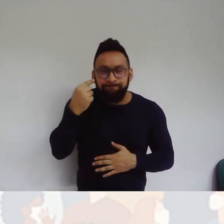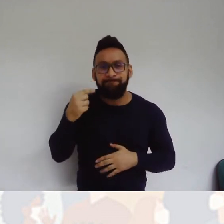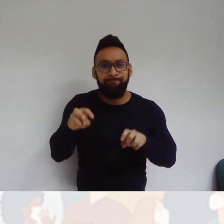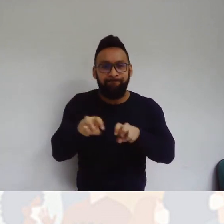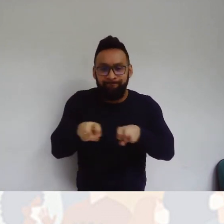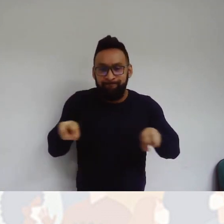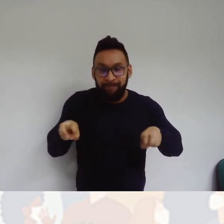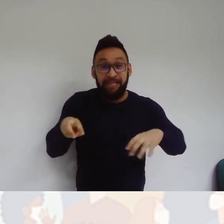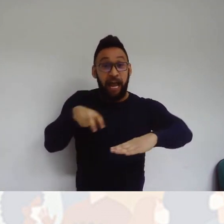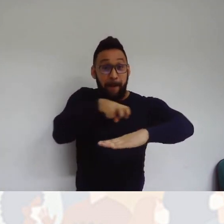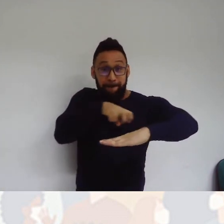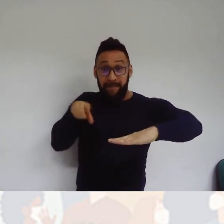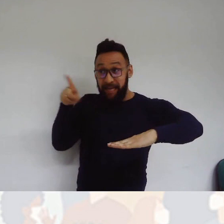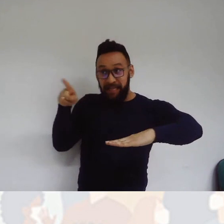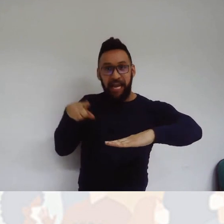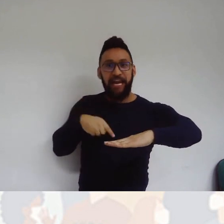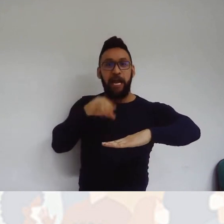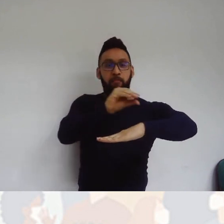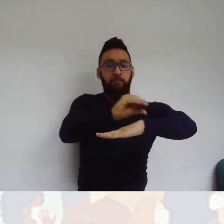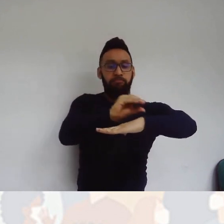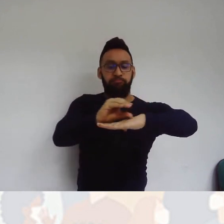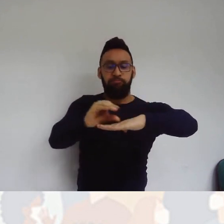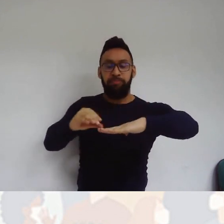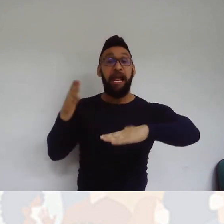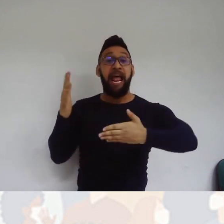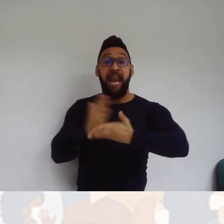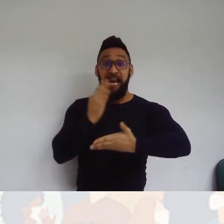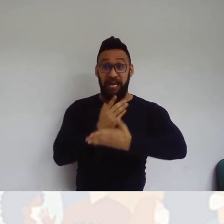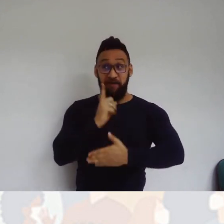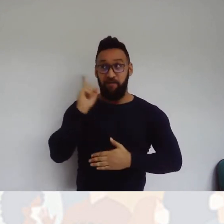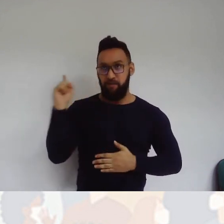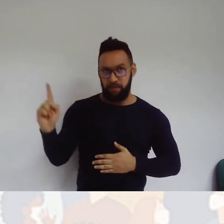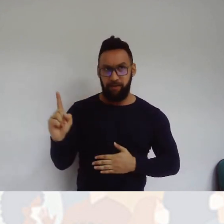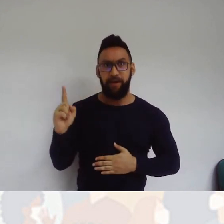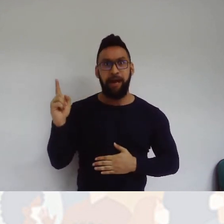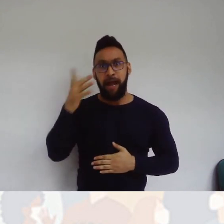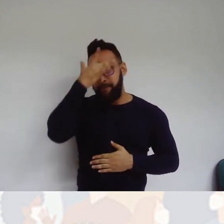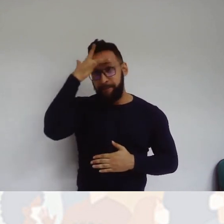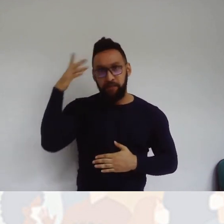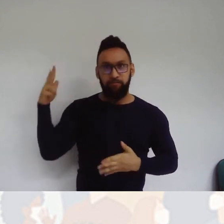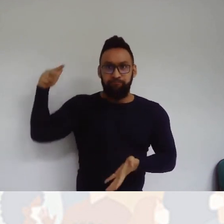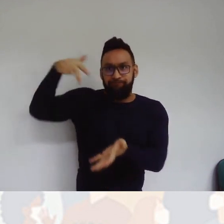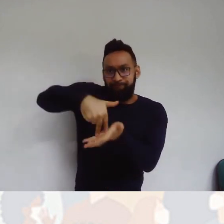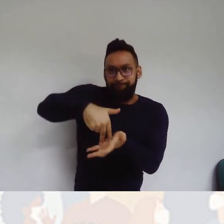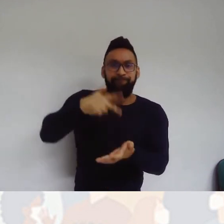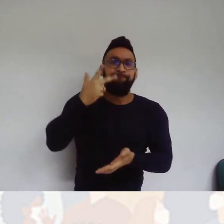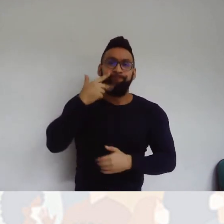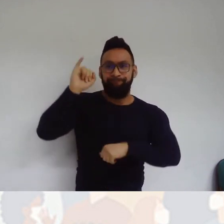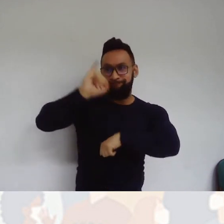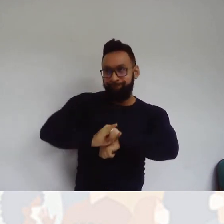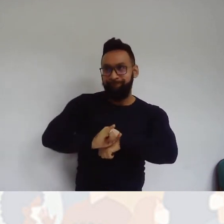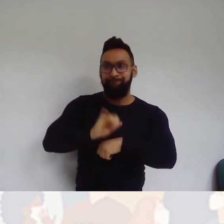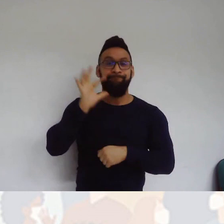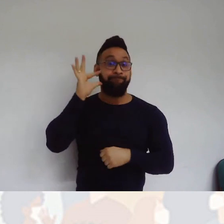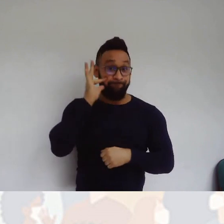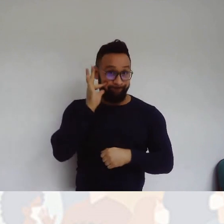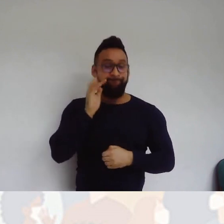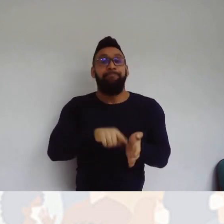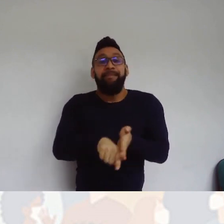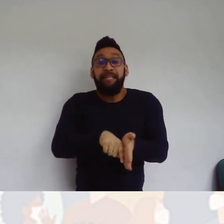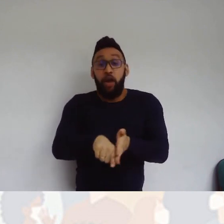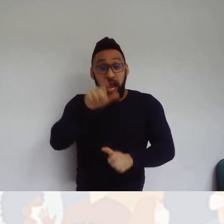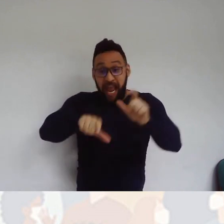autores, pesquisadores que estão aqui presentes, né, em Fortaleza, no nosso